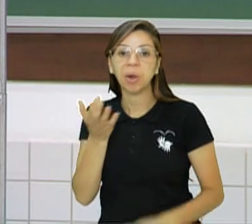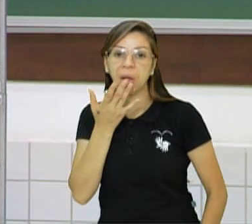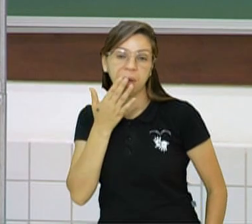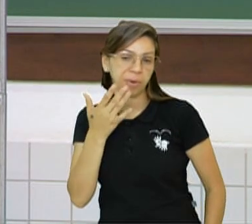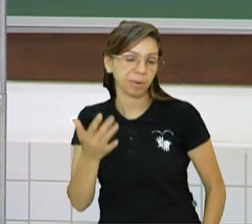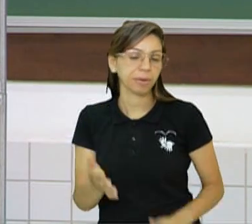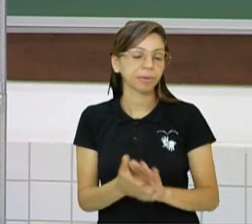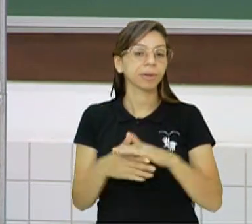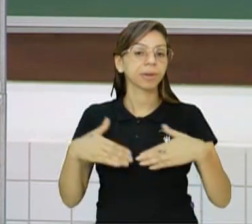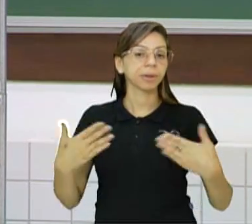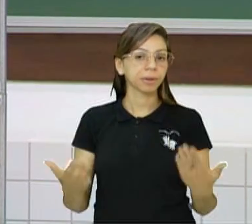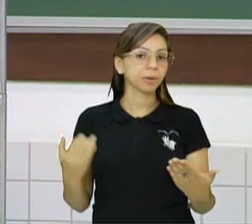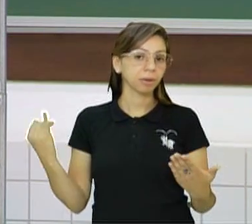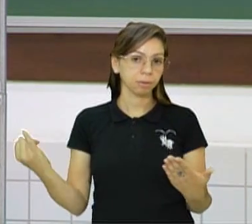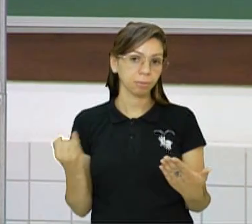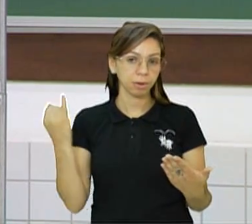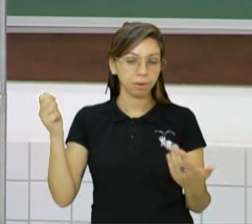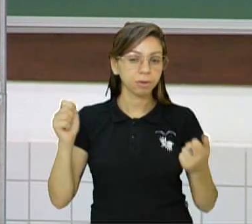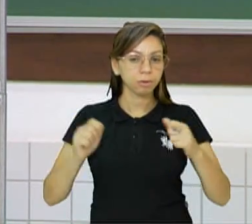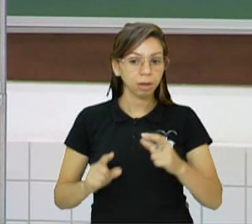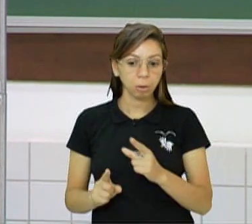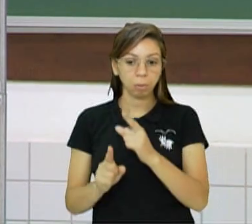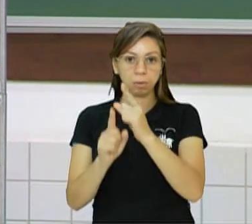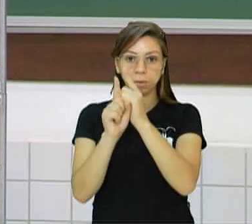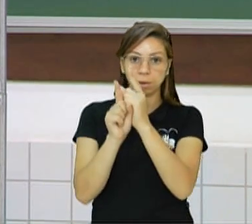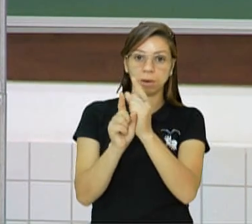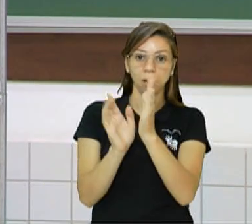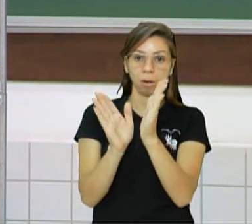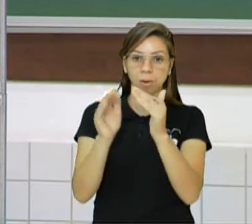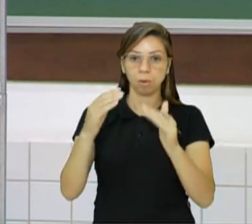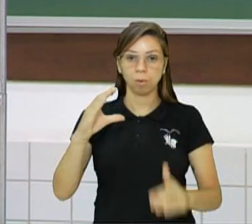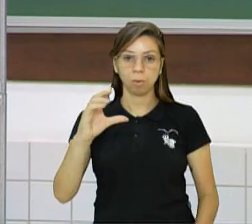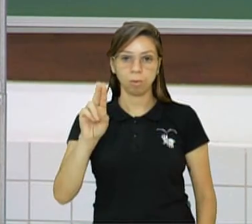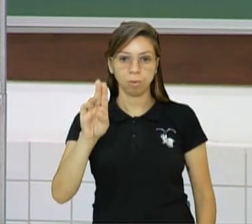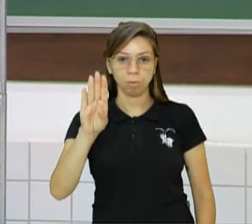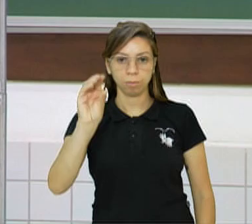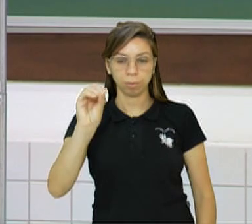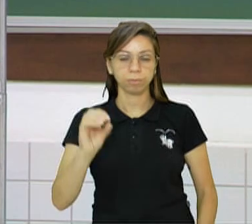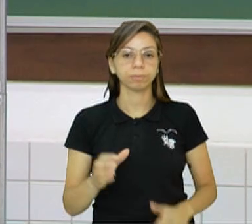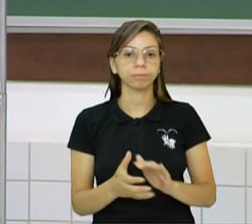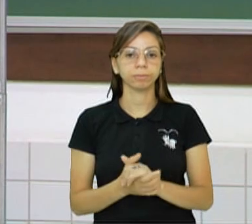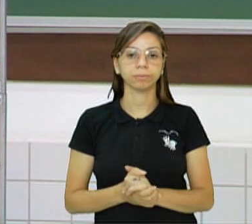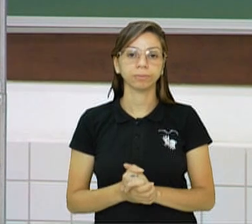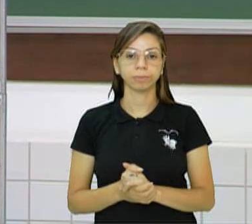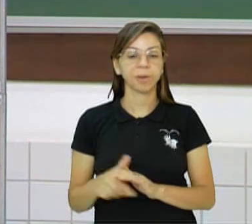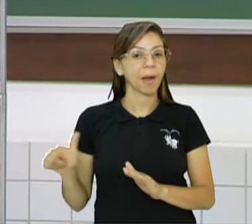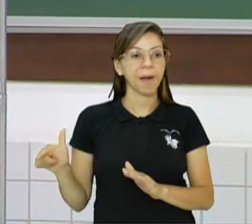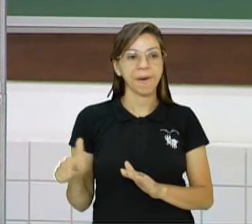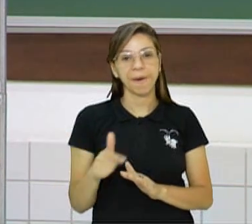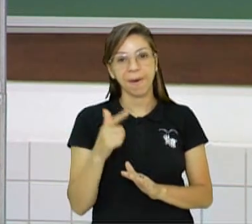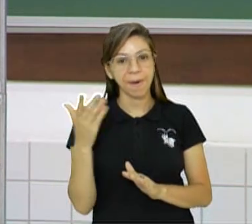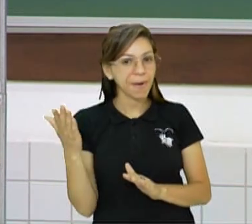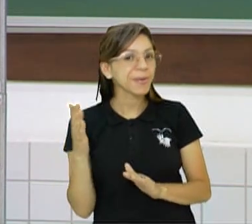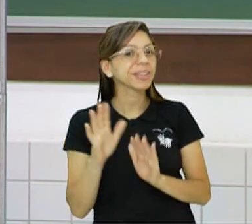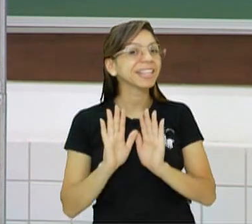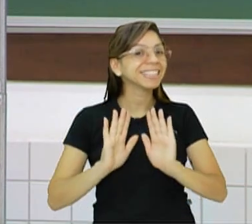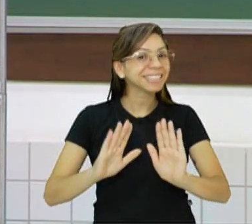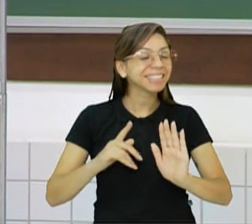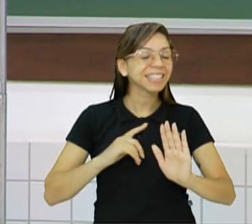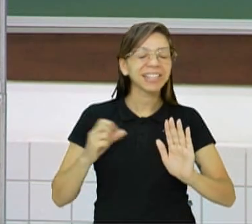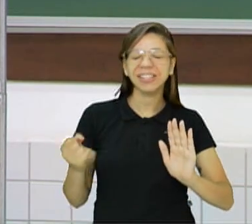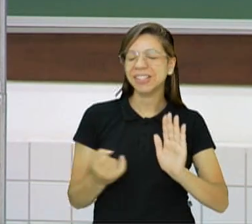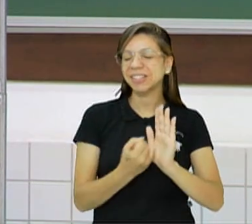bom? O importante é ter um cubo. Tranquilo? E aí, vamos para mais uma montagem, hein? Olha